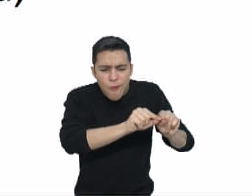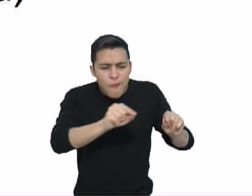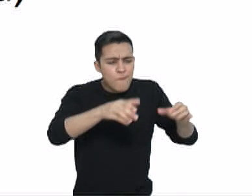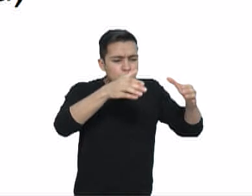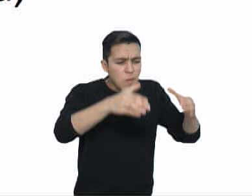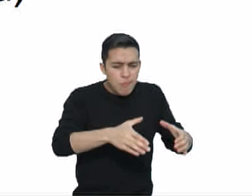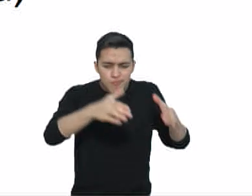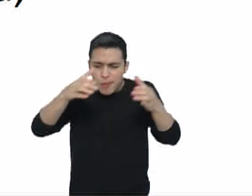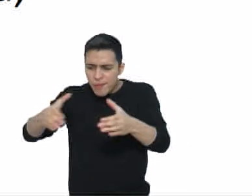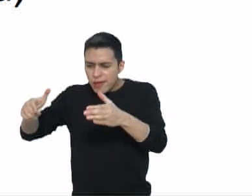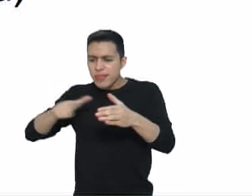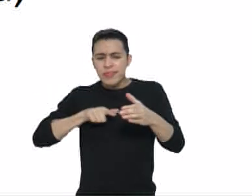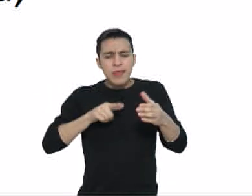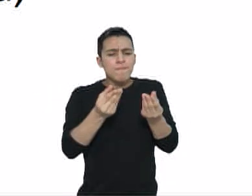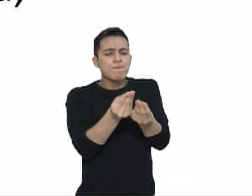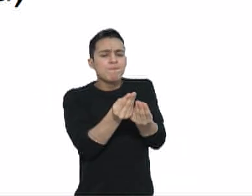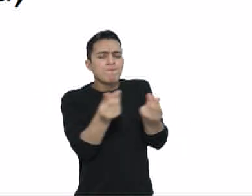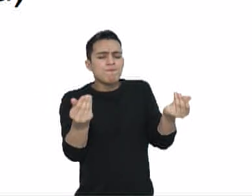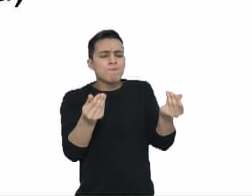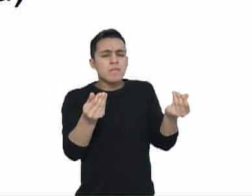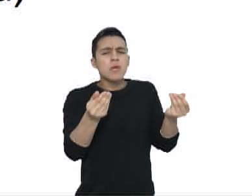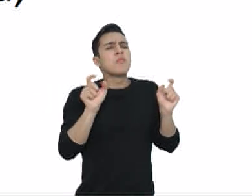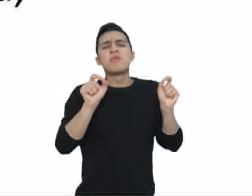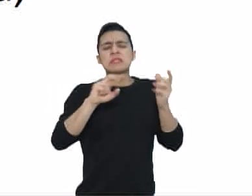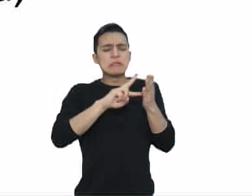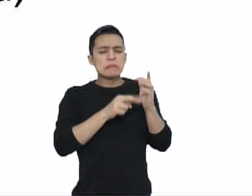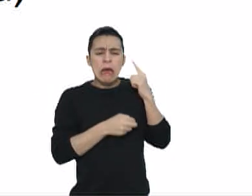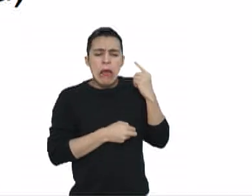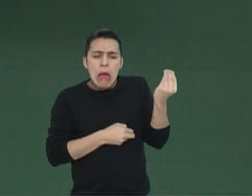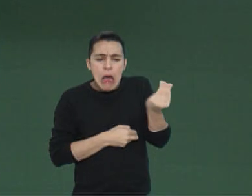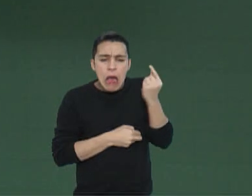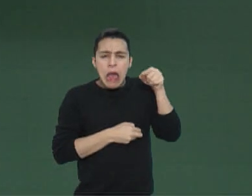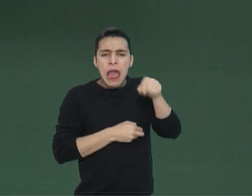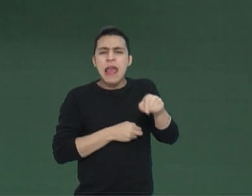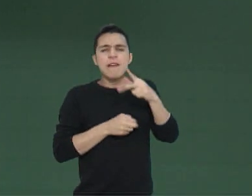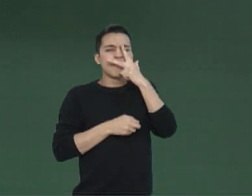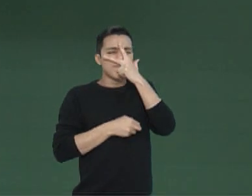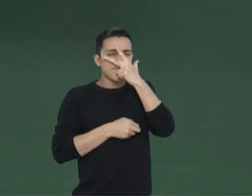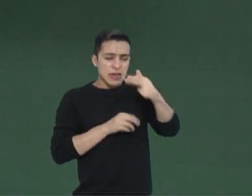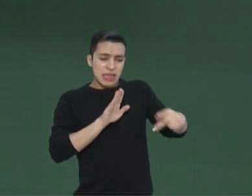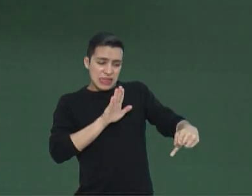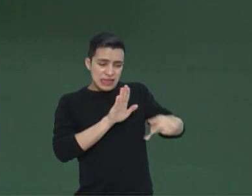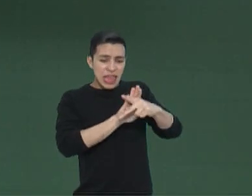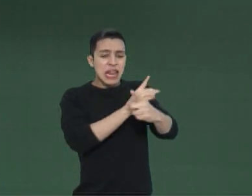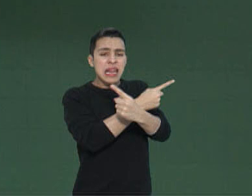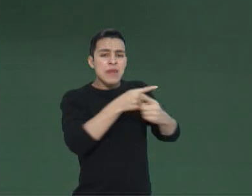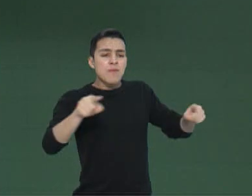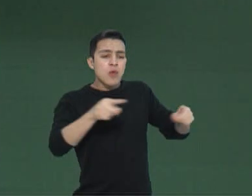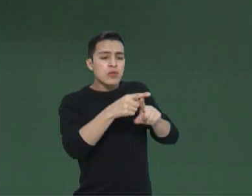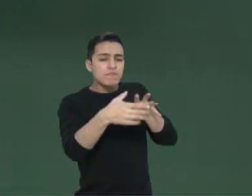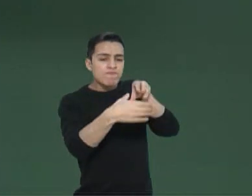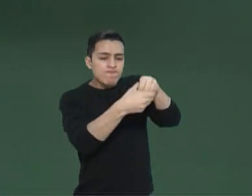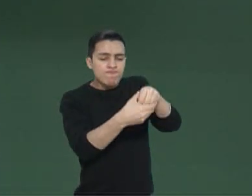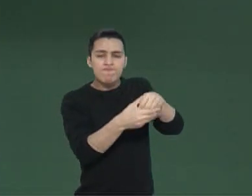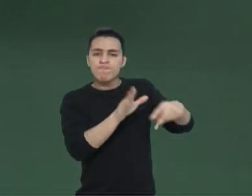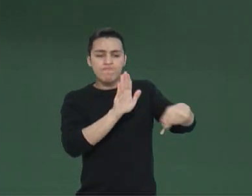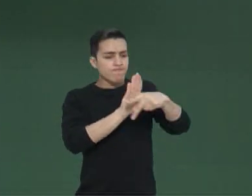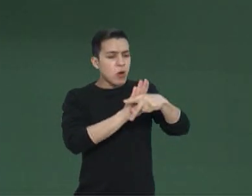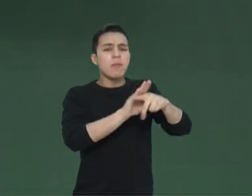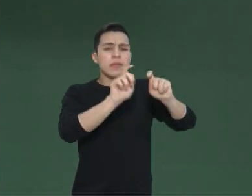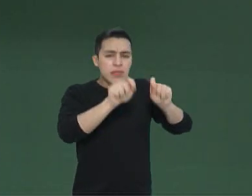uma tessitura. O que é a tessitura de um tambor? É o conjunto de notas musicais que esse tambor